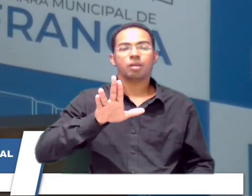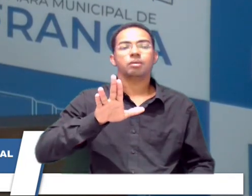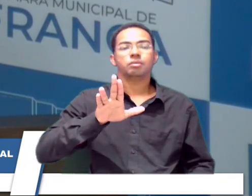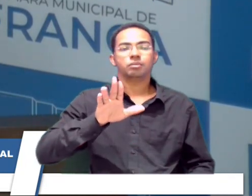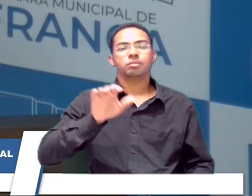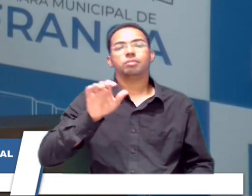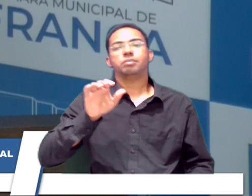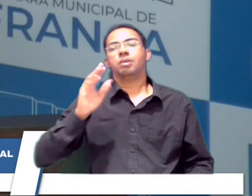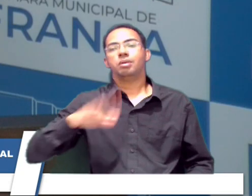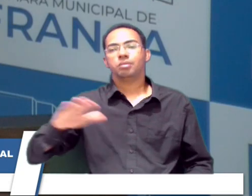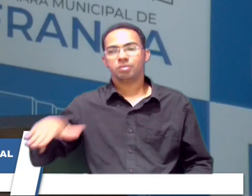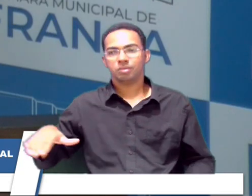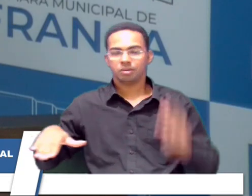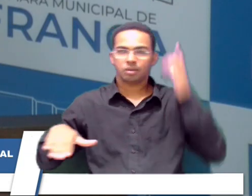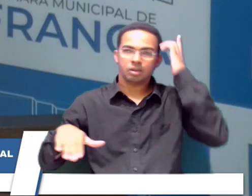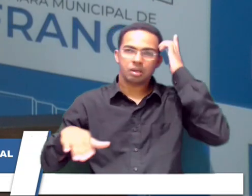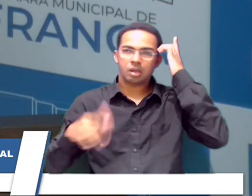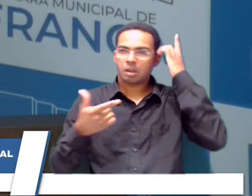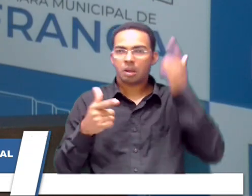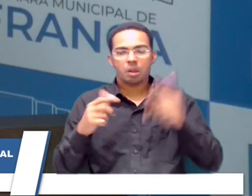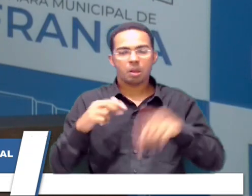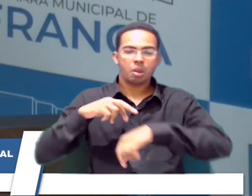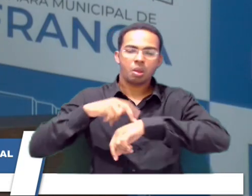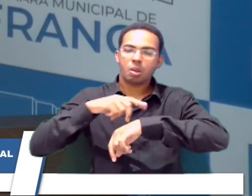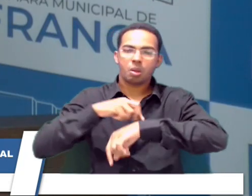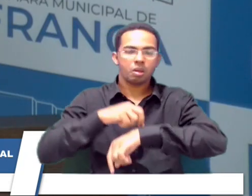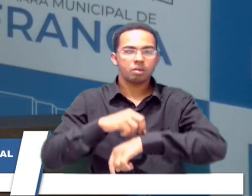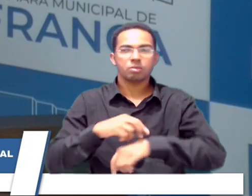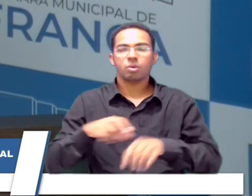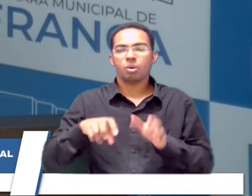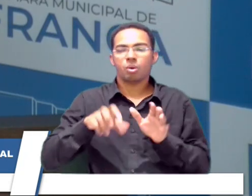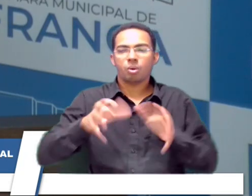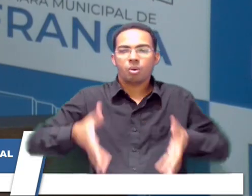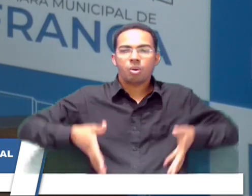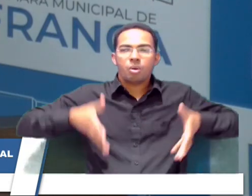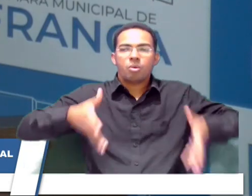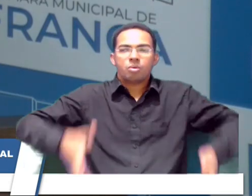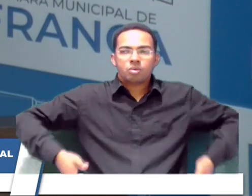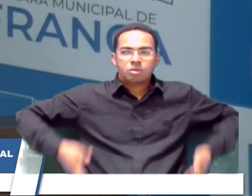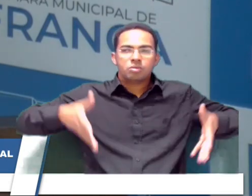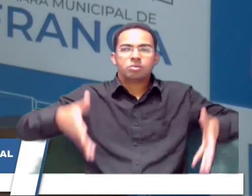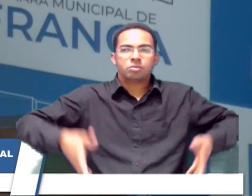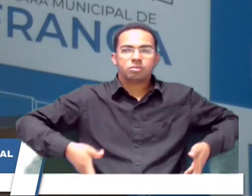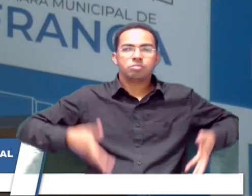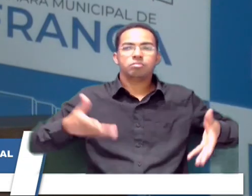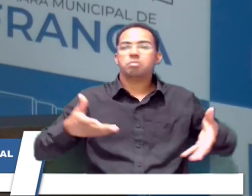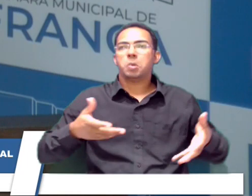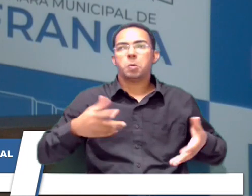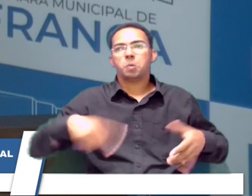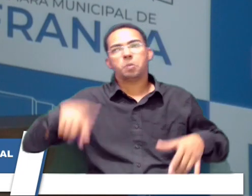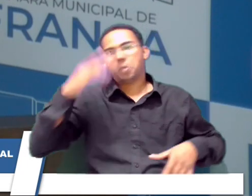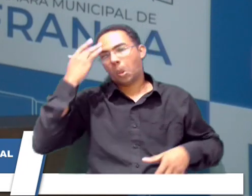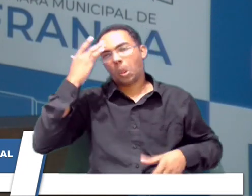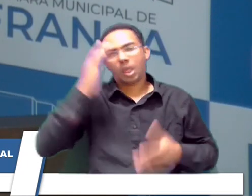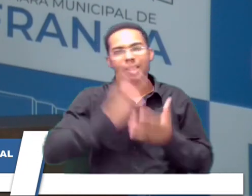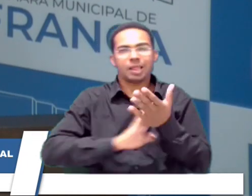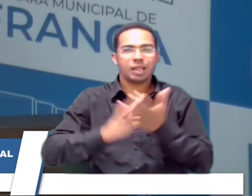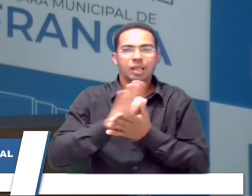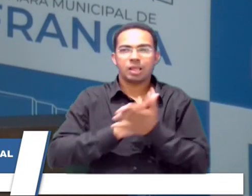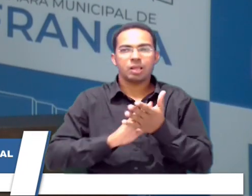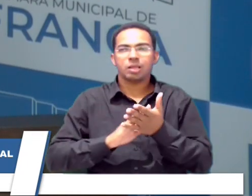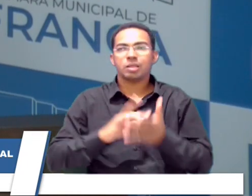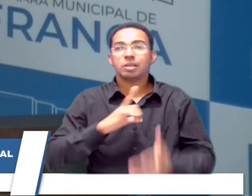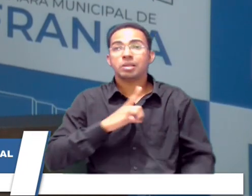Criança que não andava, criança que estava em cadeira de roda, criança que ninguém entendia o que ela